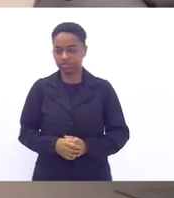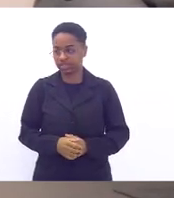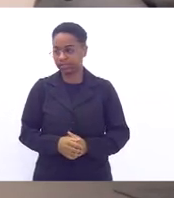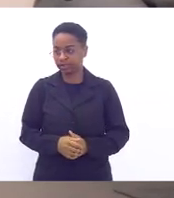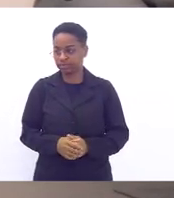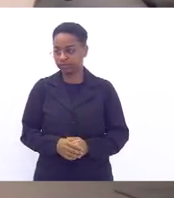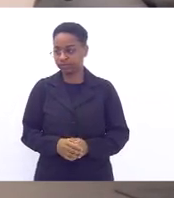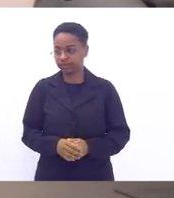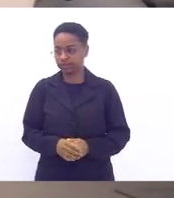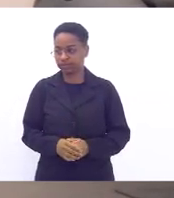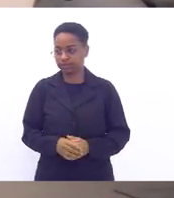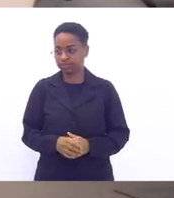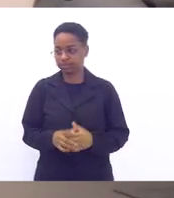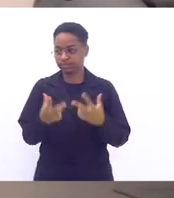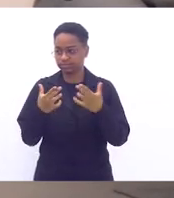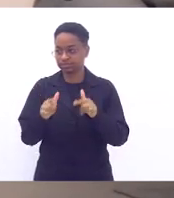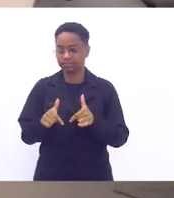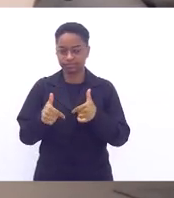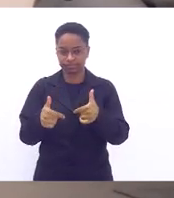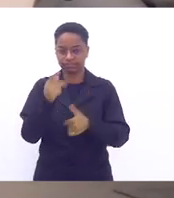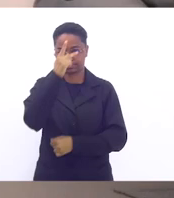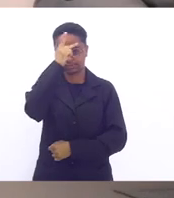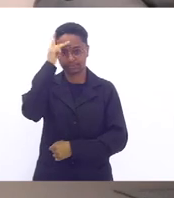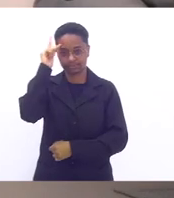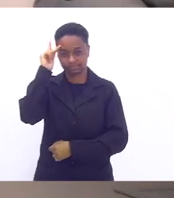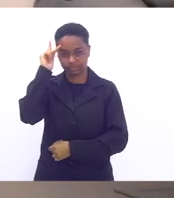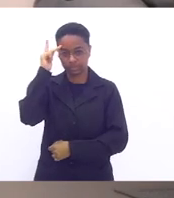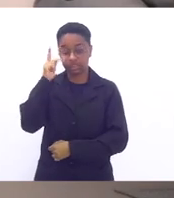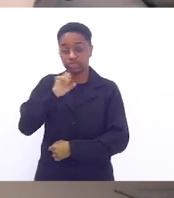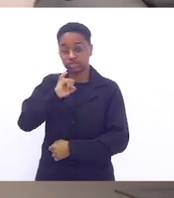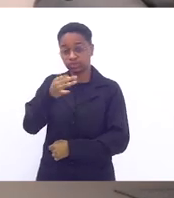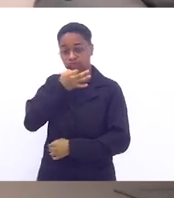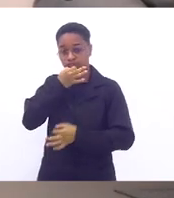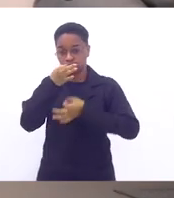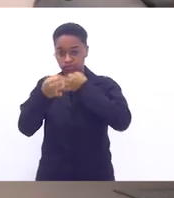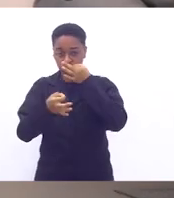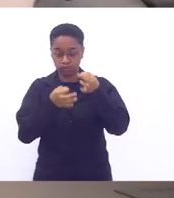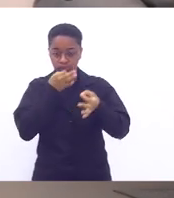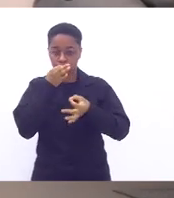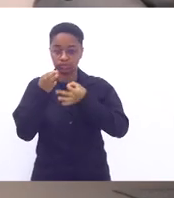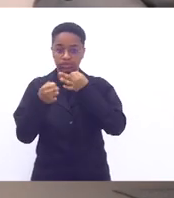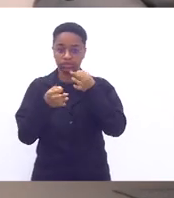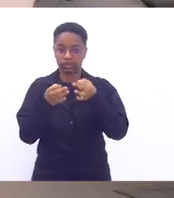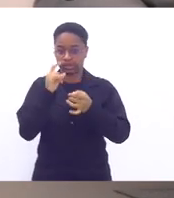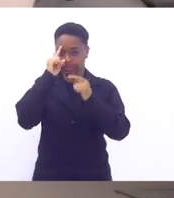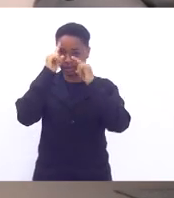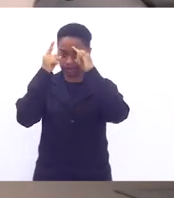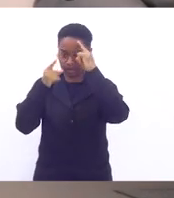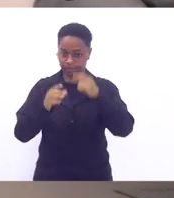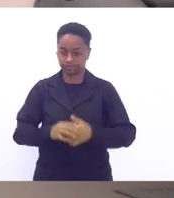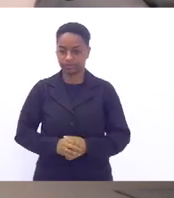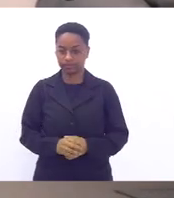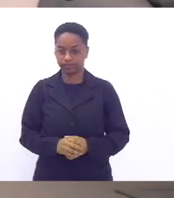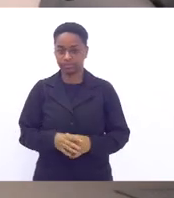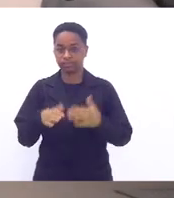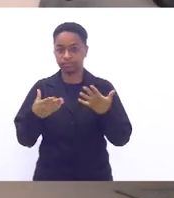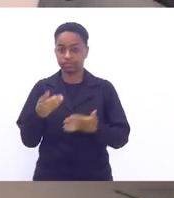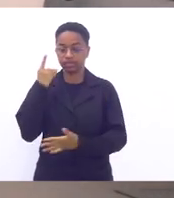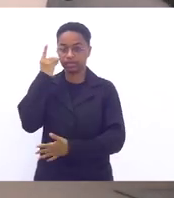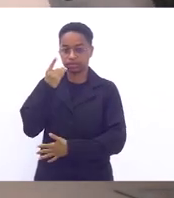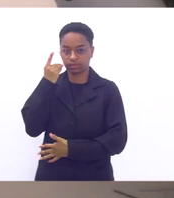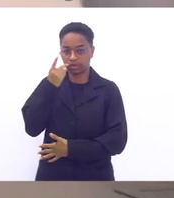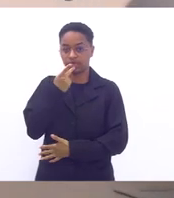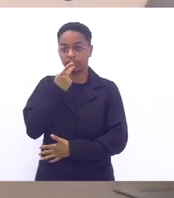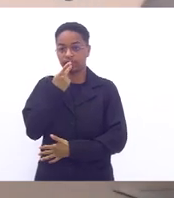a iniciativa da pessoa que sugeriu aquela aquela ideia então Deputado Alan tava falando dessa